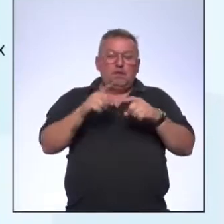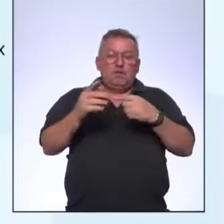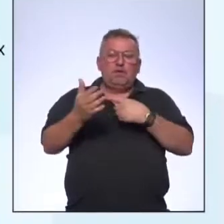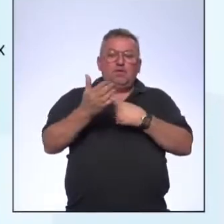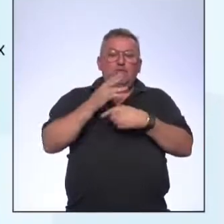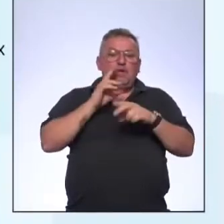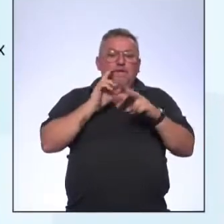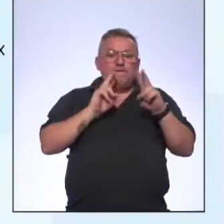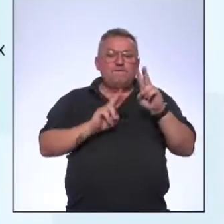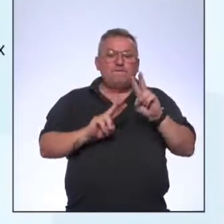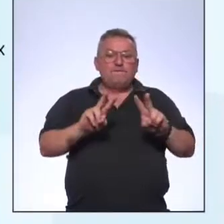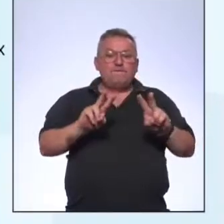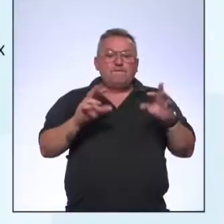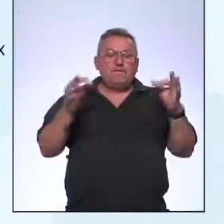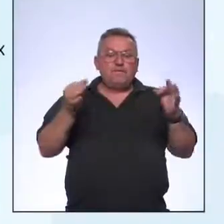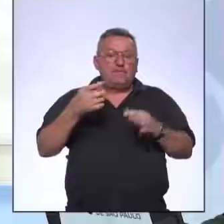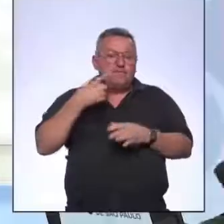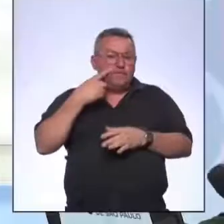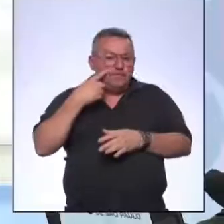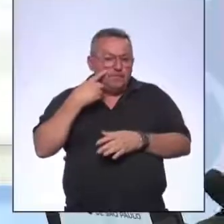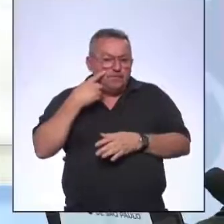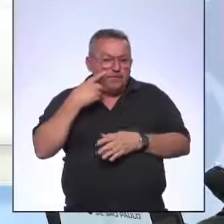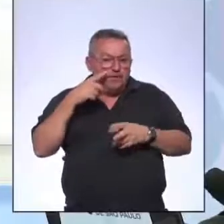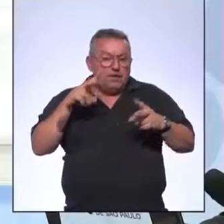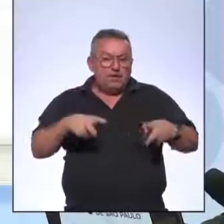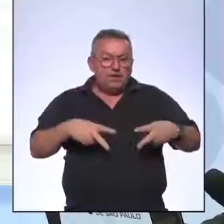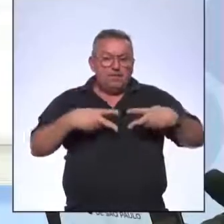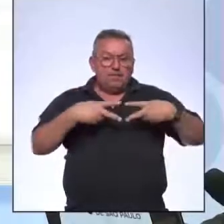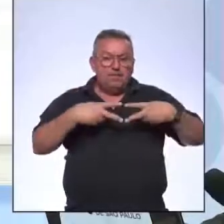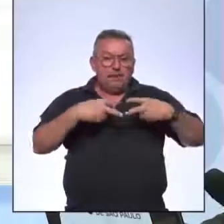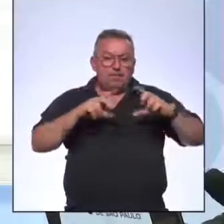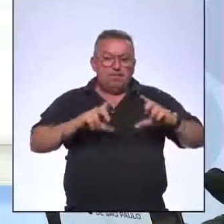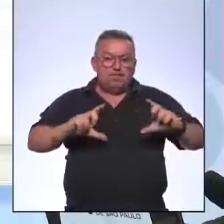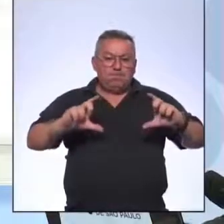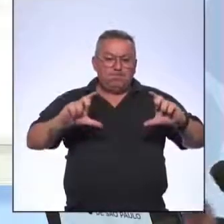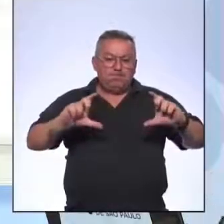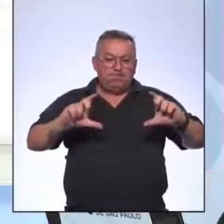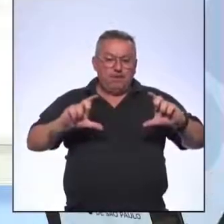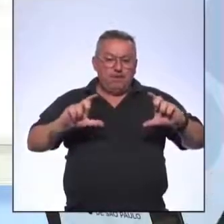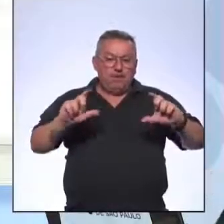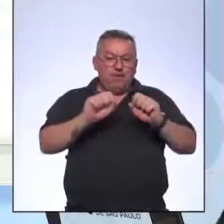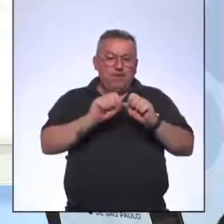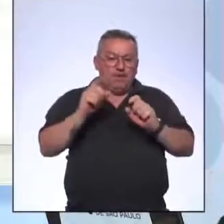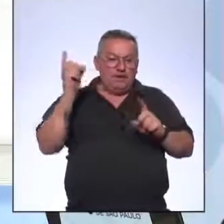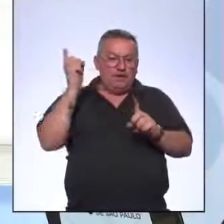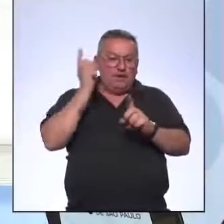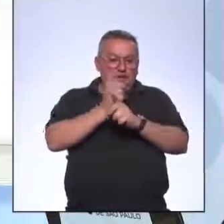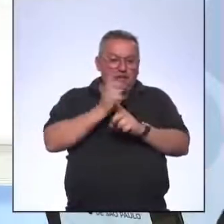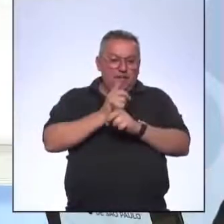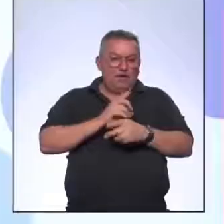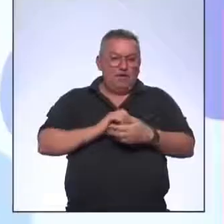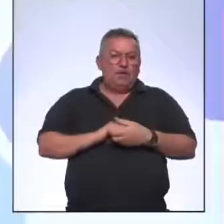ajuda a visualizar na Jonas a ideia do par ordenado para poder fazer a localização não é isso isso mesmo né